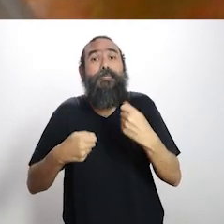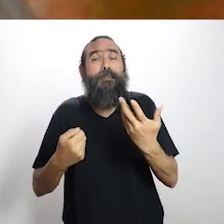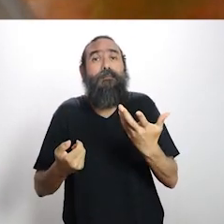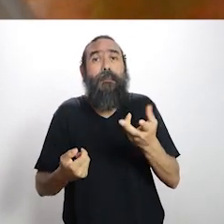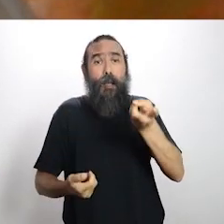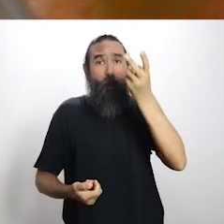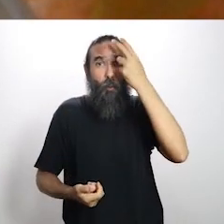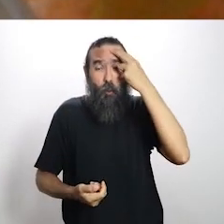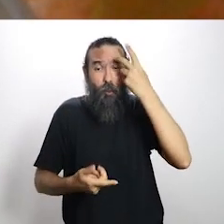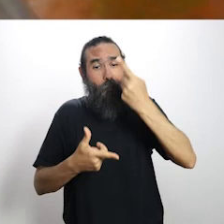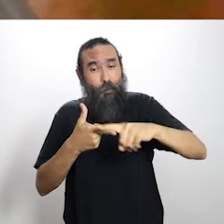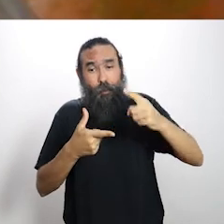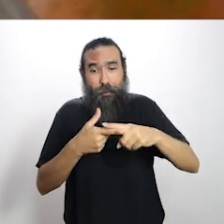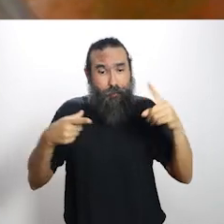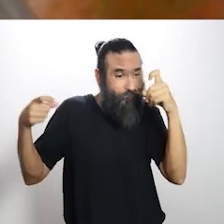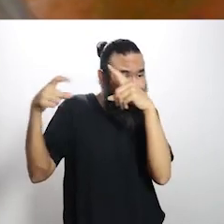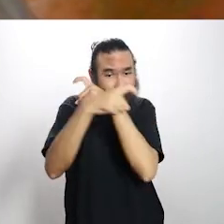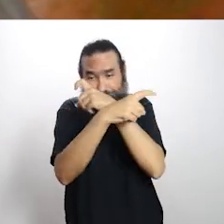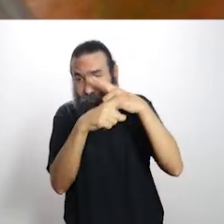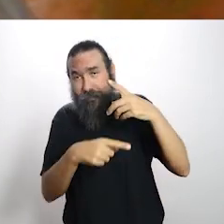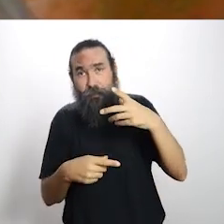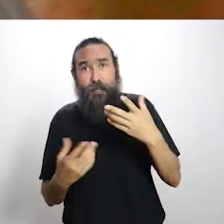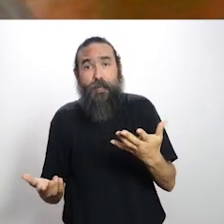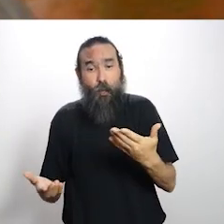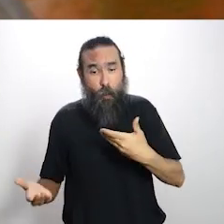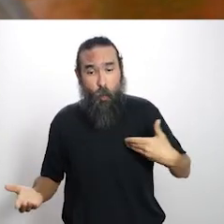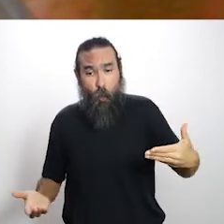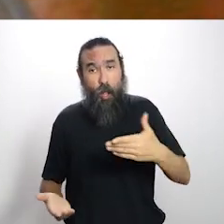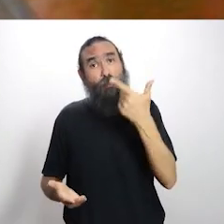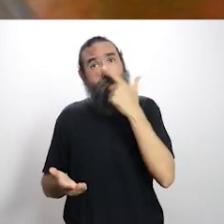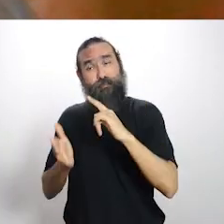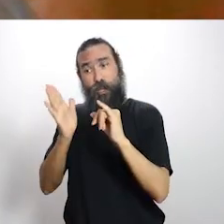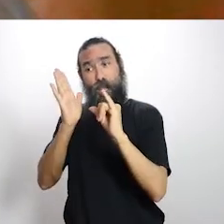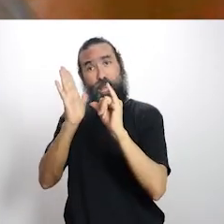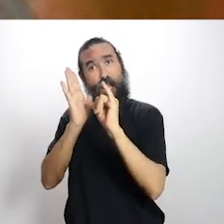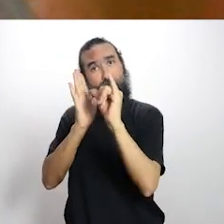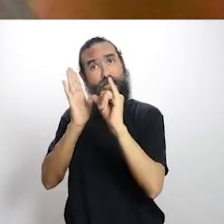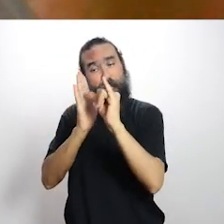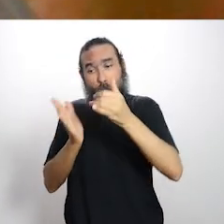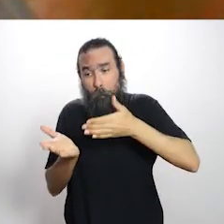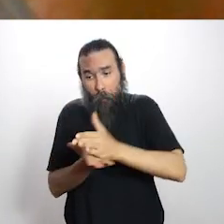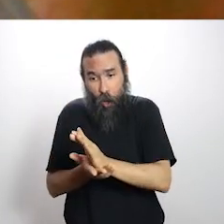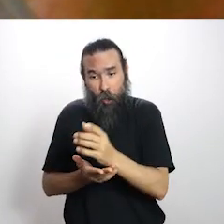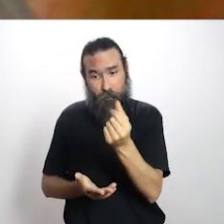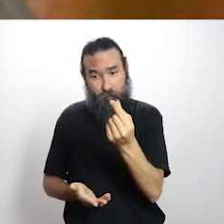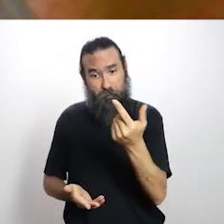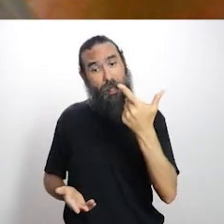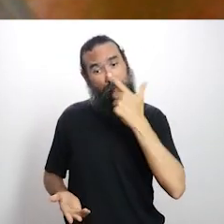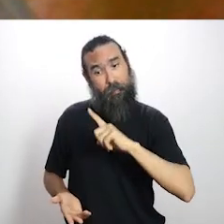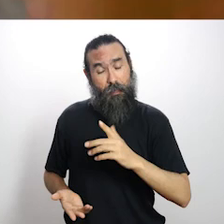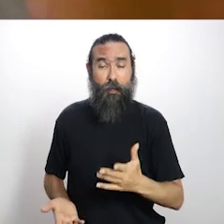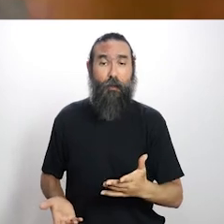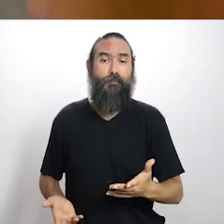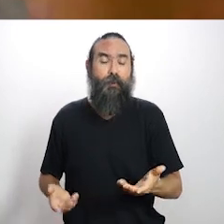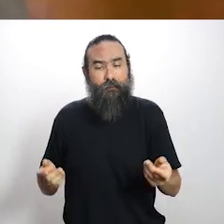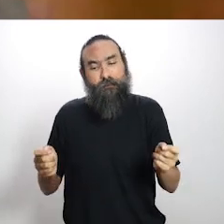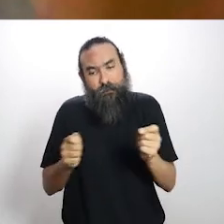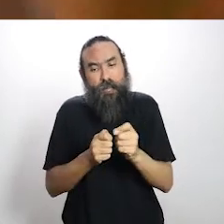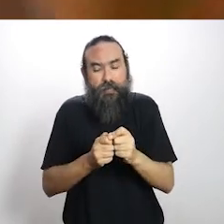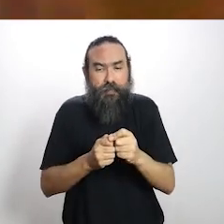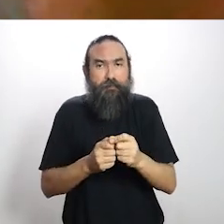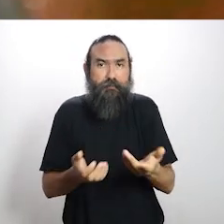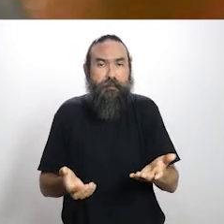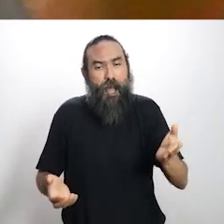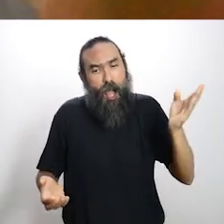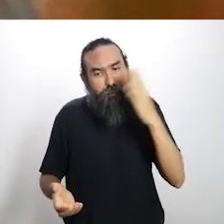ideia é repartir esse recurso entre todos que estão precisando a gente aí conseguiu 50 artistas